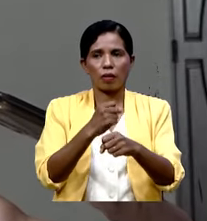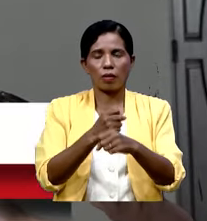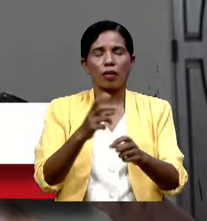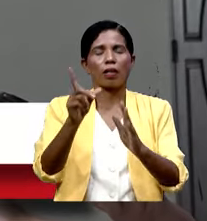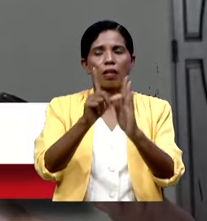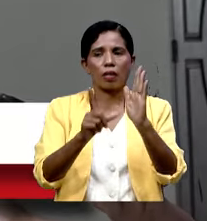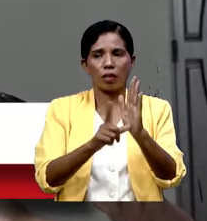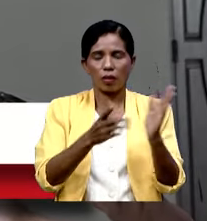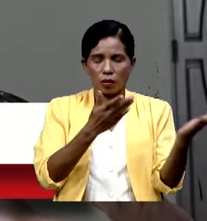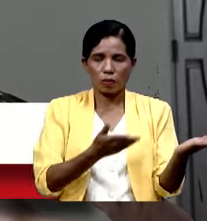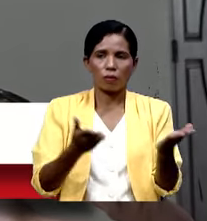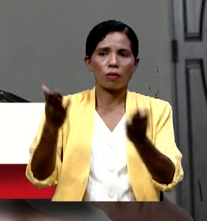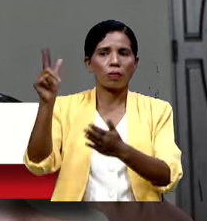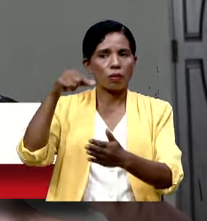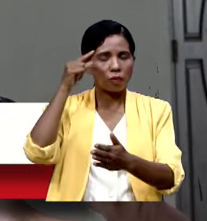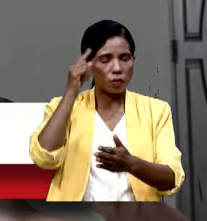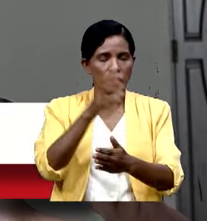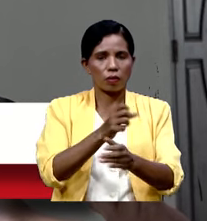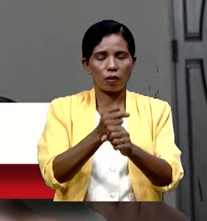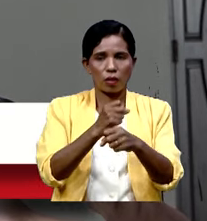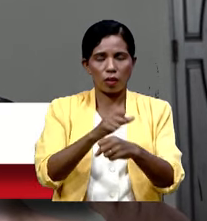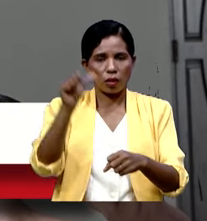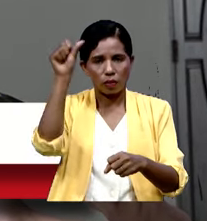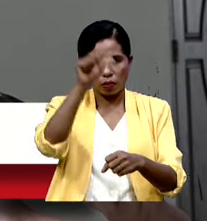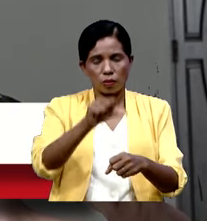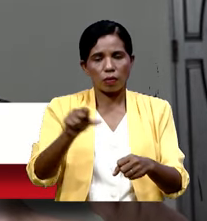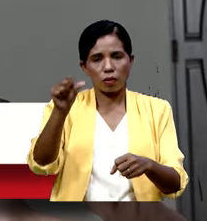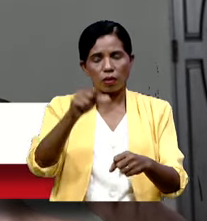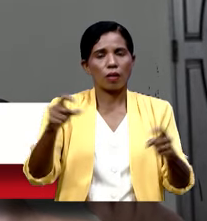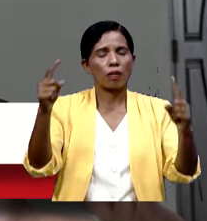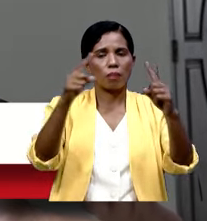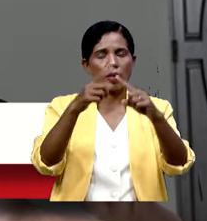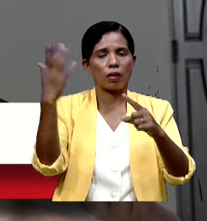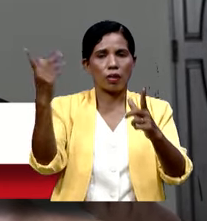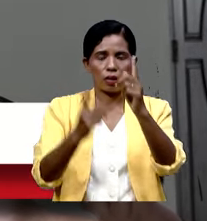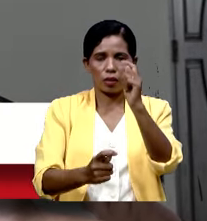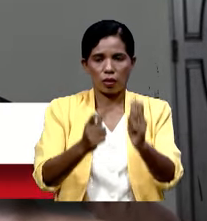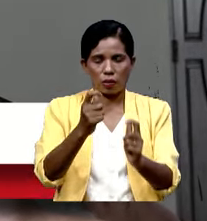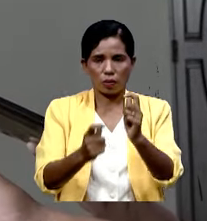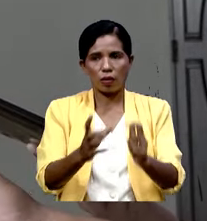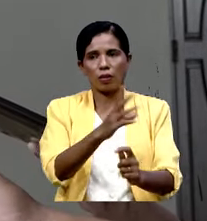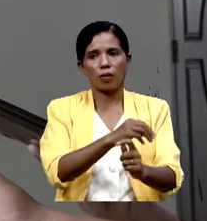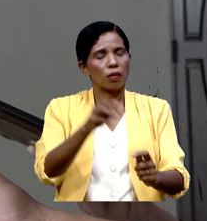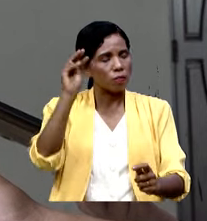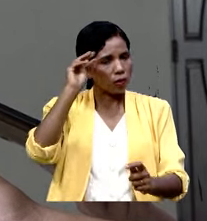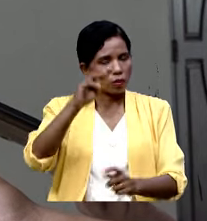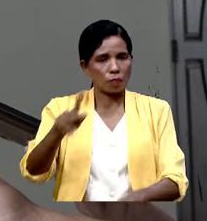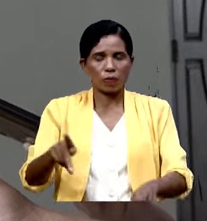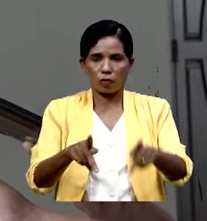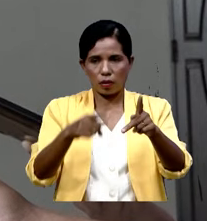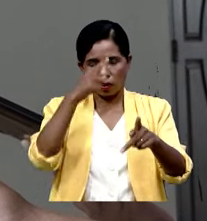da taruka ba governo para tal auditoria ba iha tribunal ho Ministério Público. Tamba